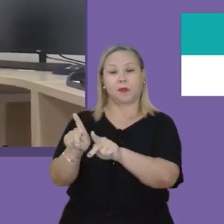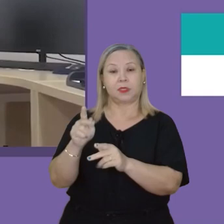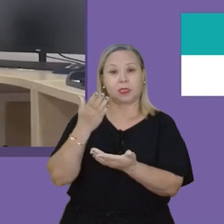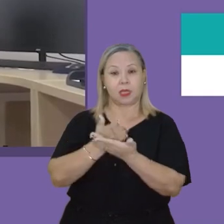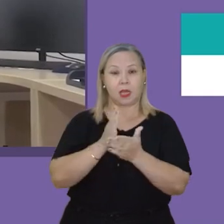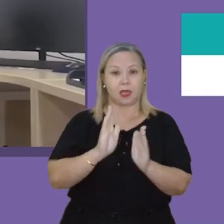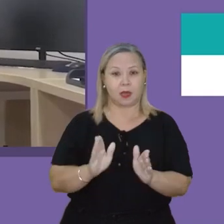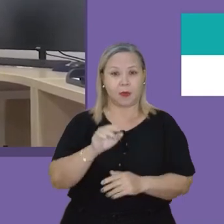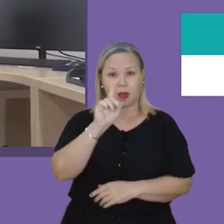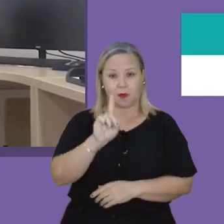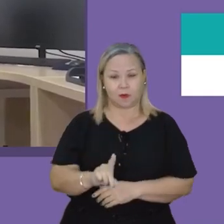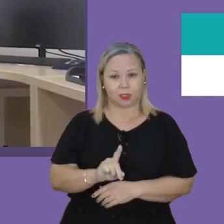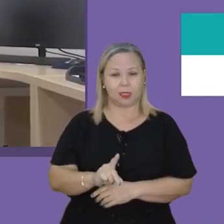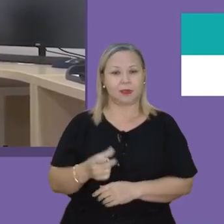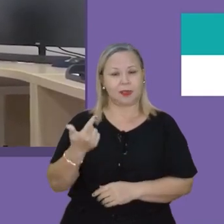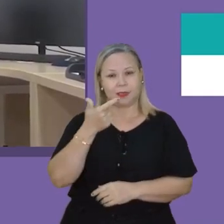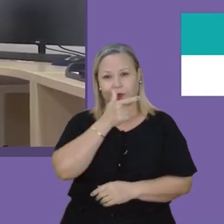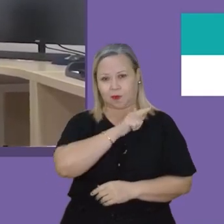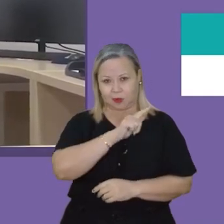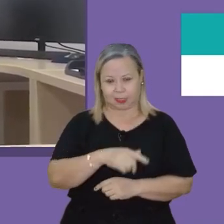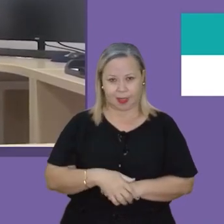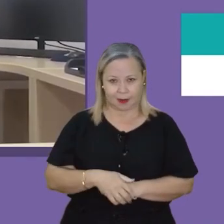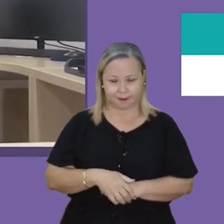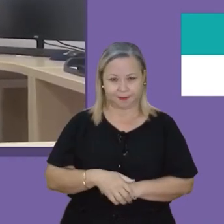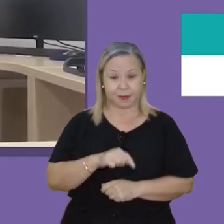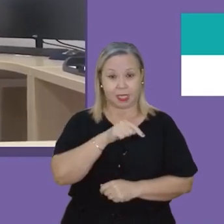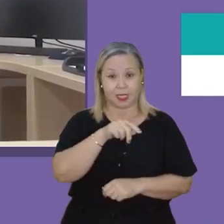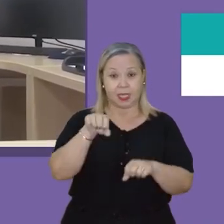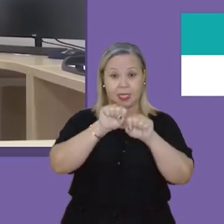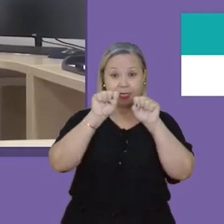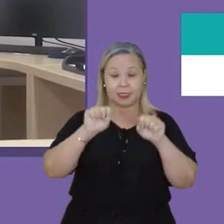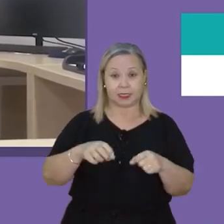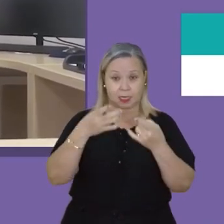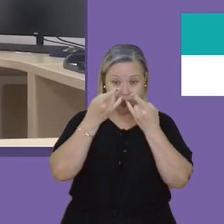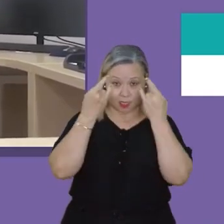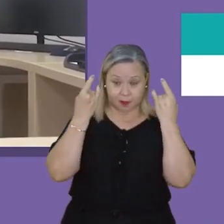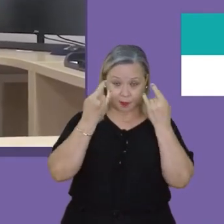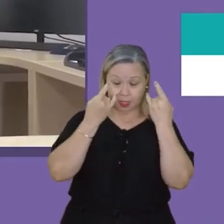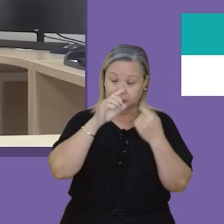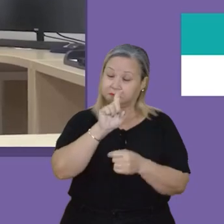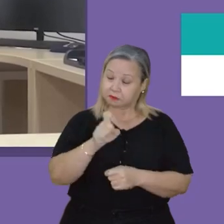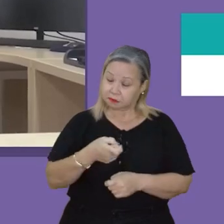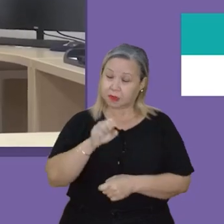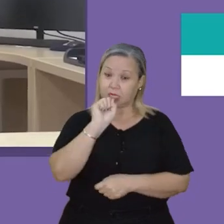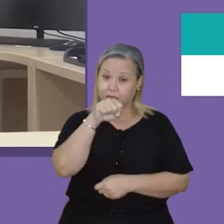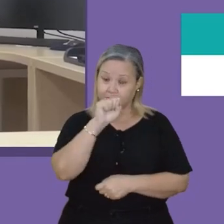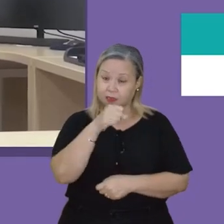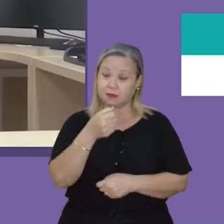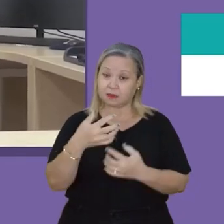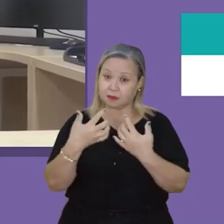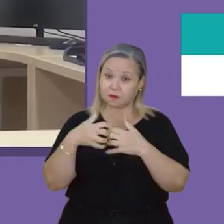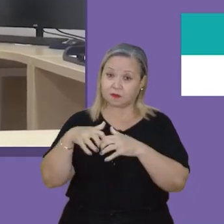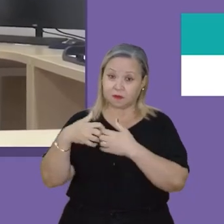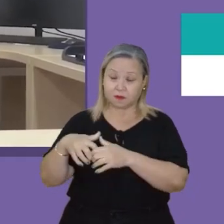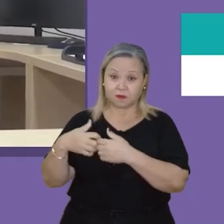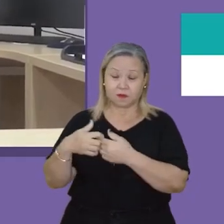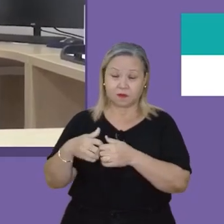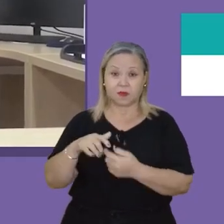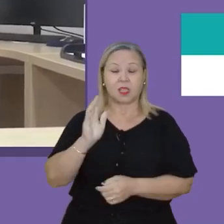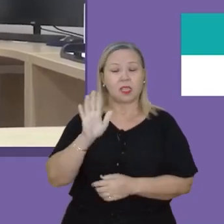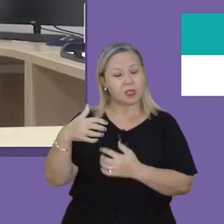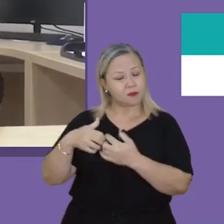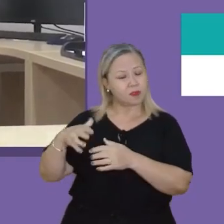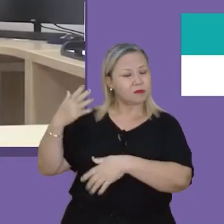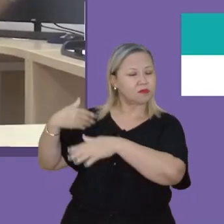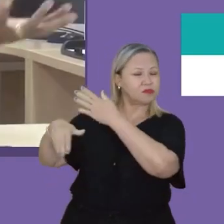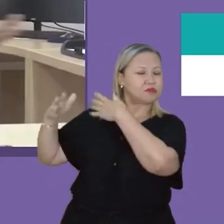com os direitos conquistados deles. Nesse sistema capitalista é assim que funciona. Lá já funcionava